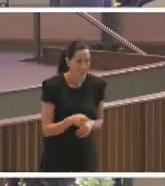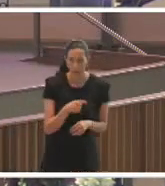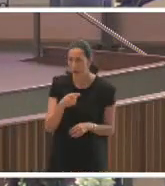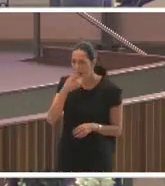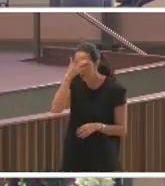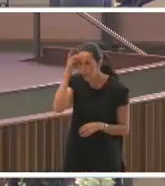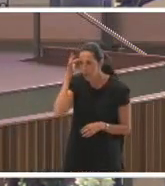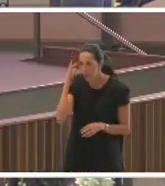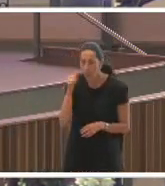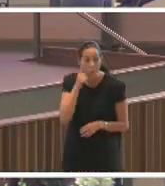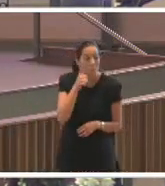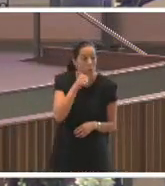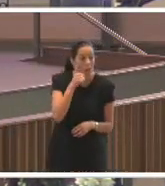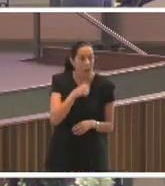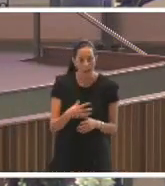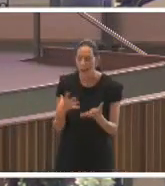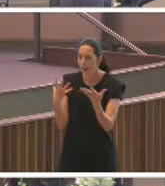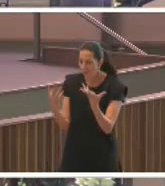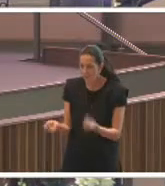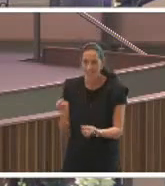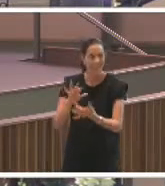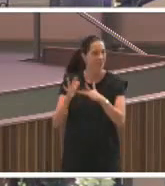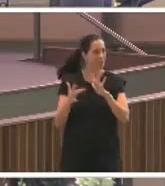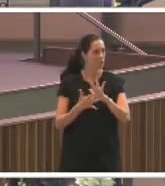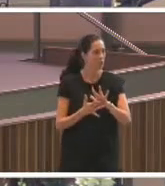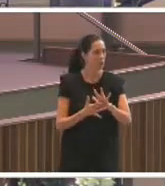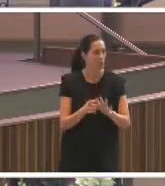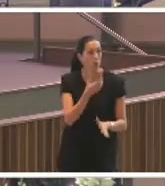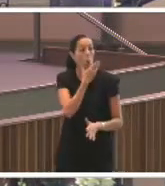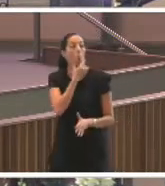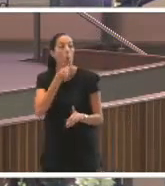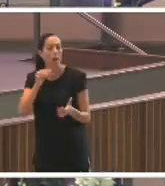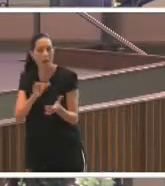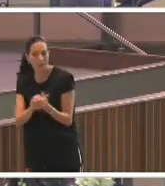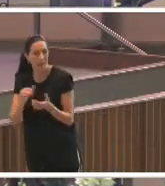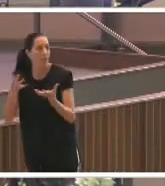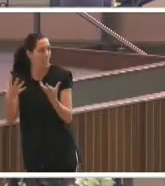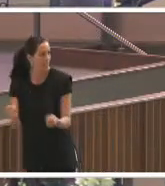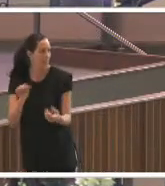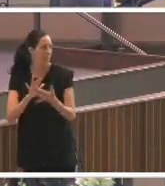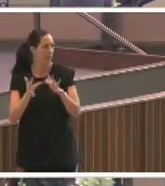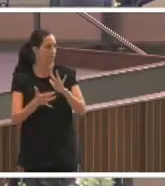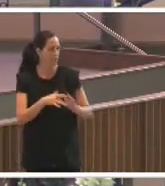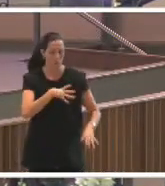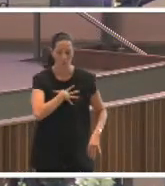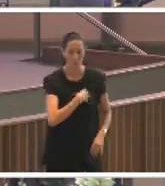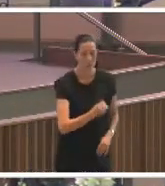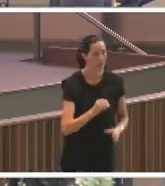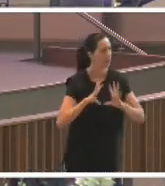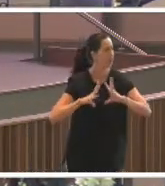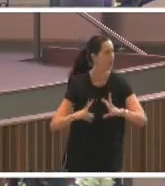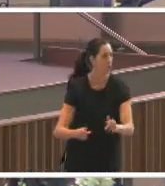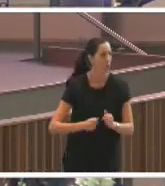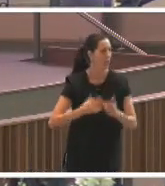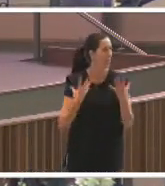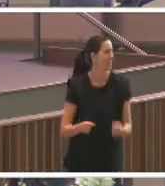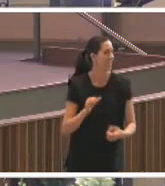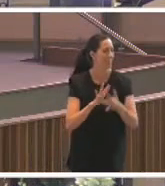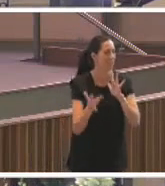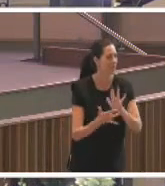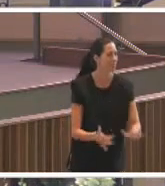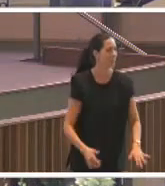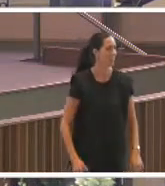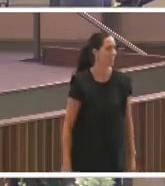com o marido, todos envolvidos no reino de Deus. E eu me lembro o dia que essa mulher disse